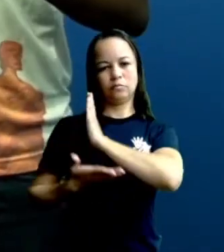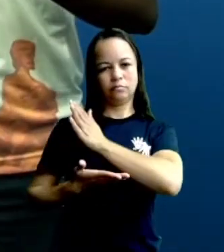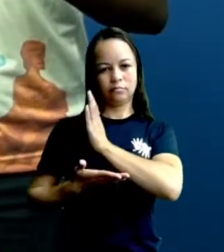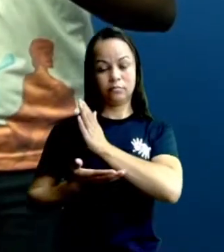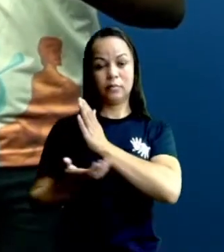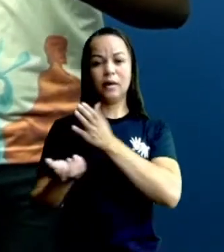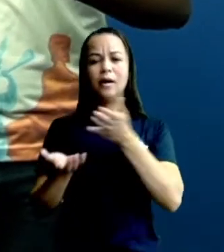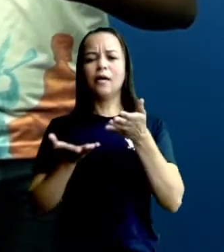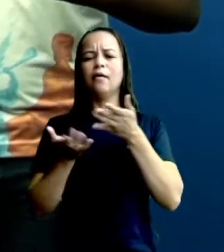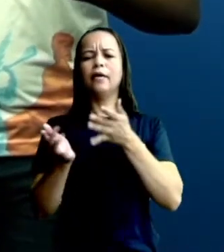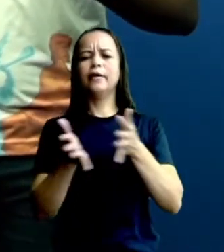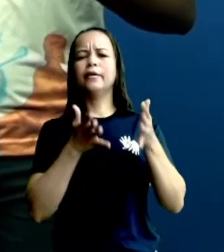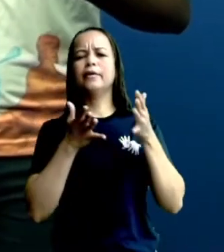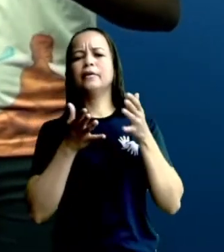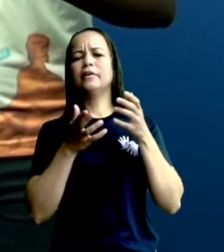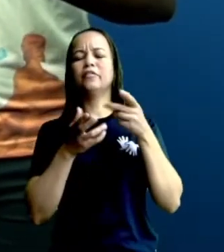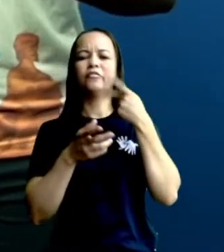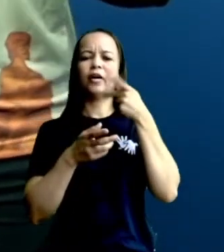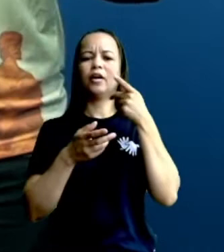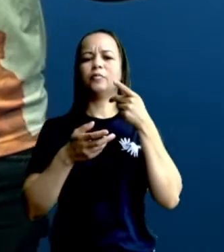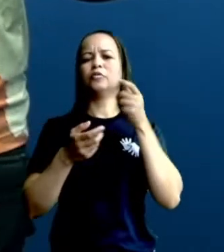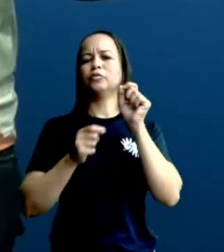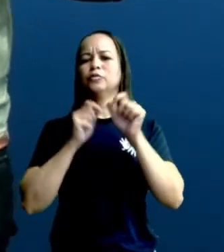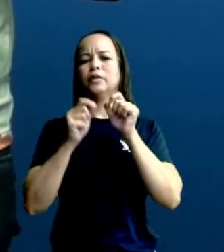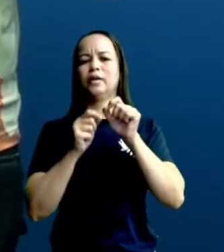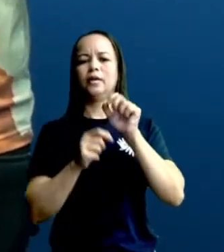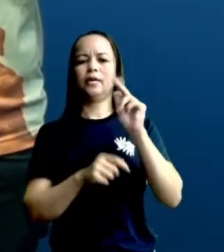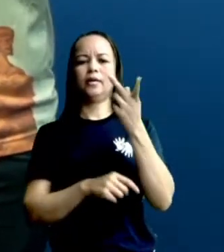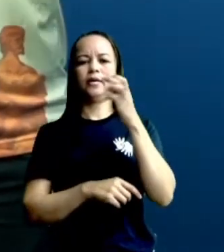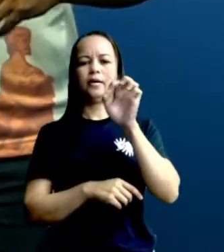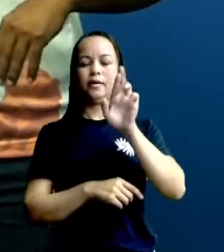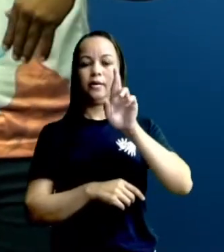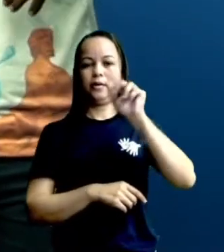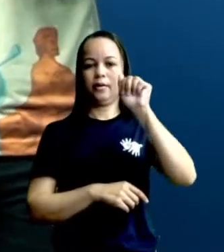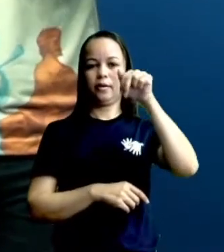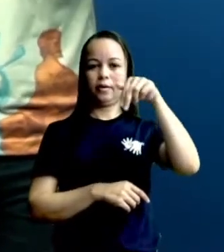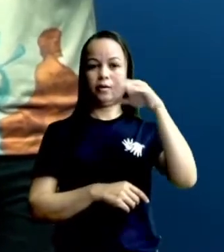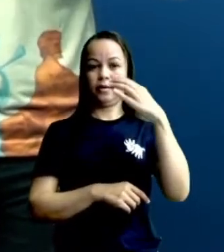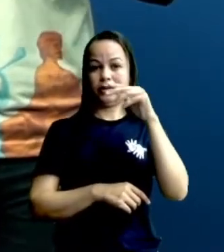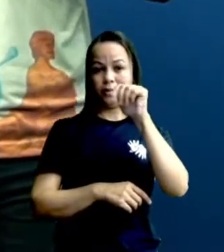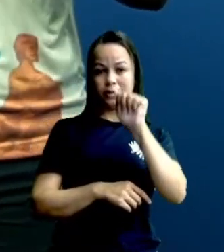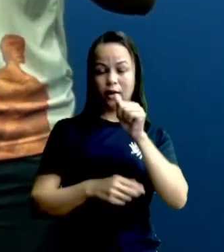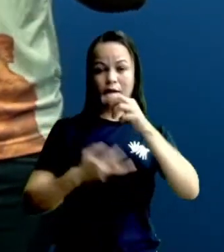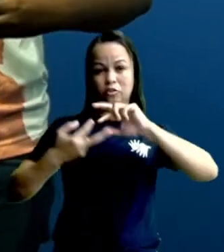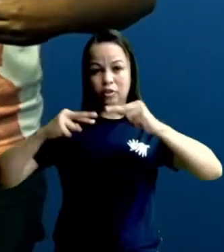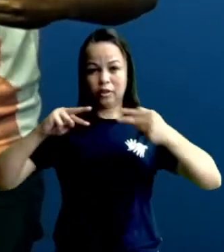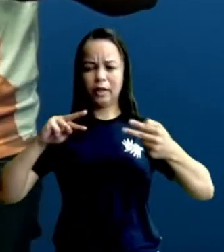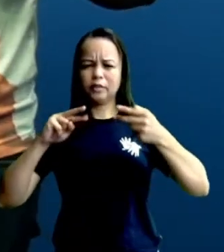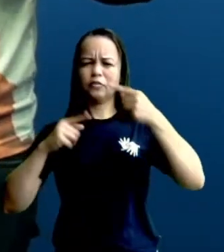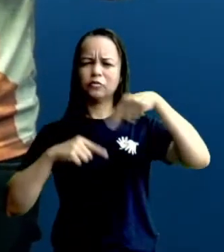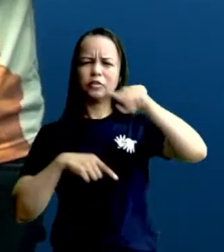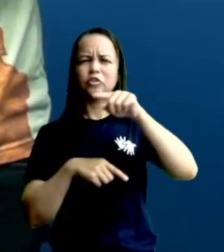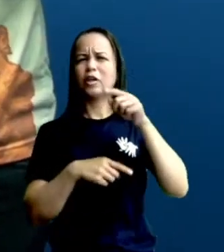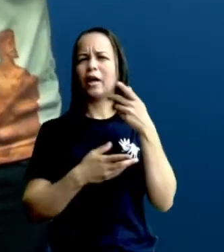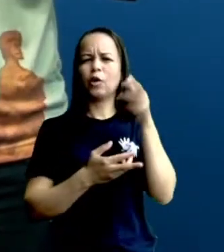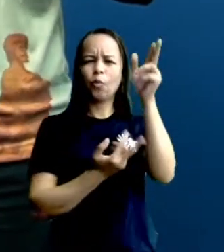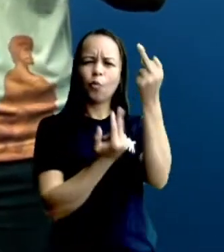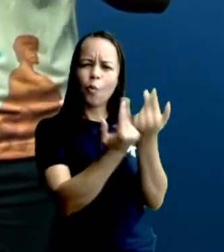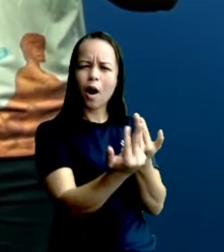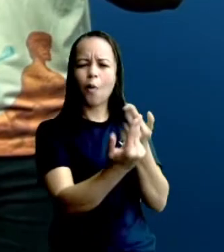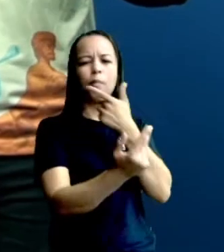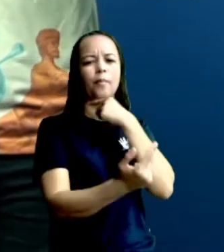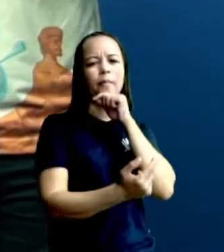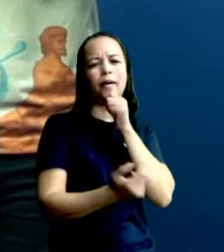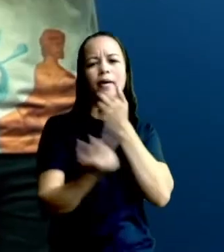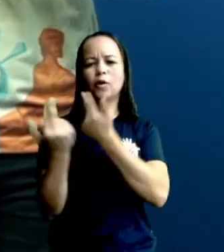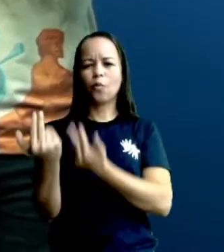a herança genética. Você já falou que já falaram para você que você puxou o seu pai, puxou a sua mãe em tal característica ou